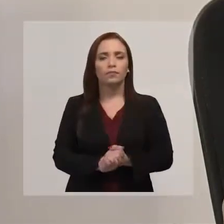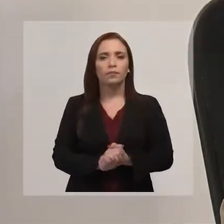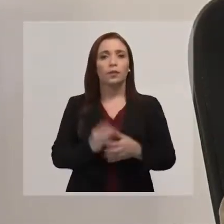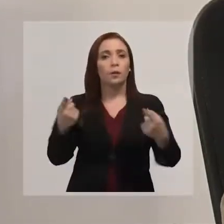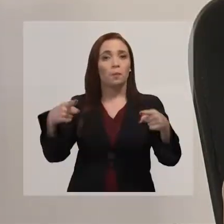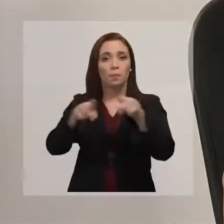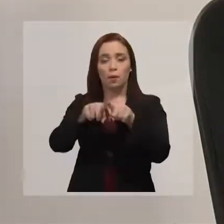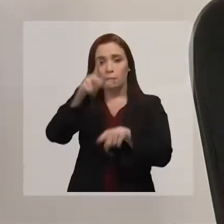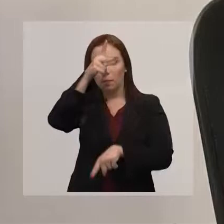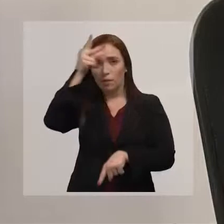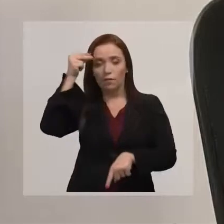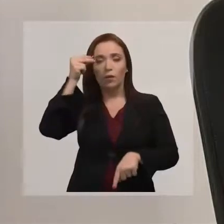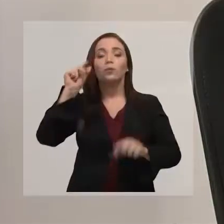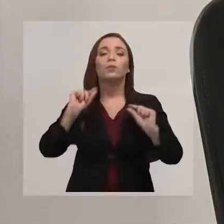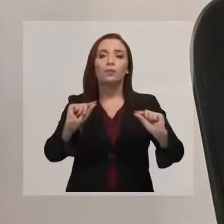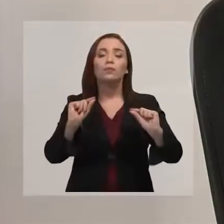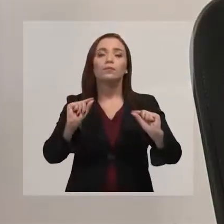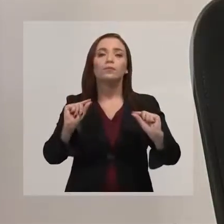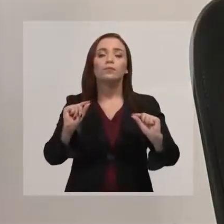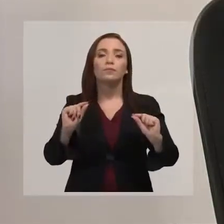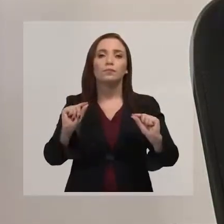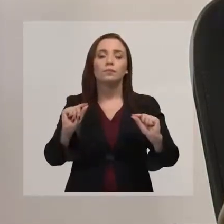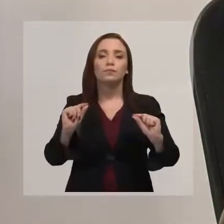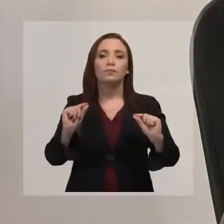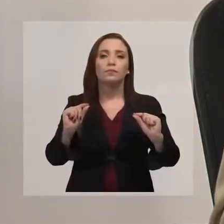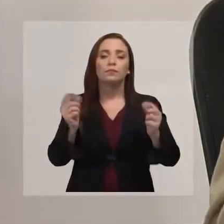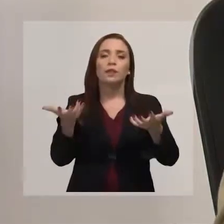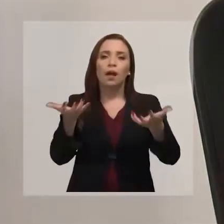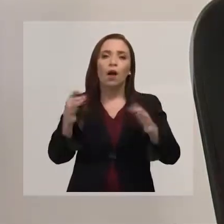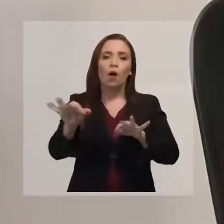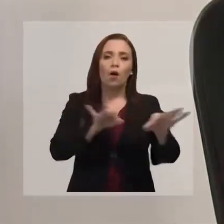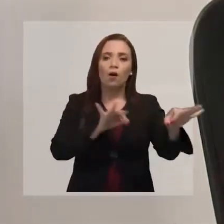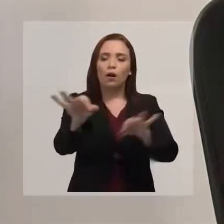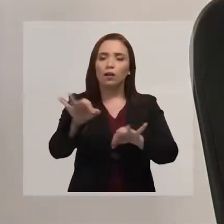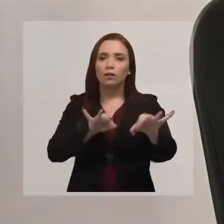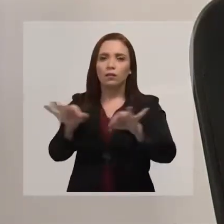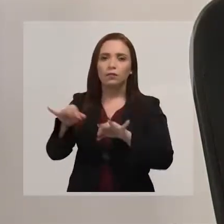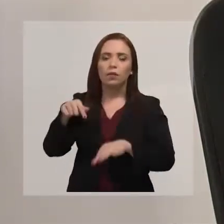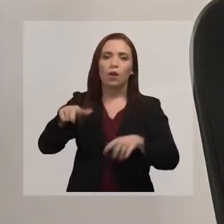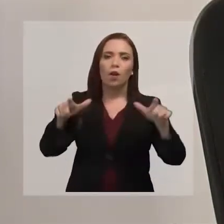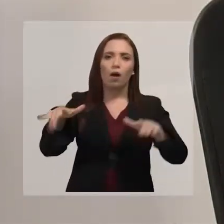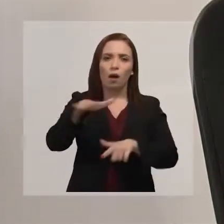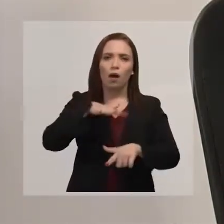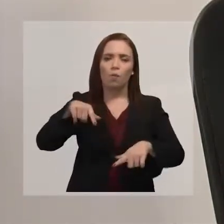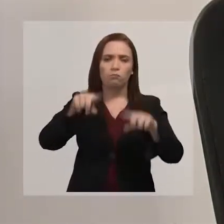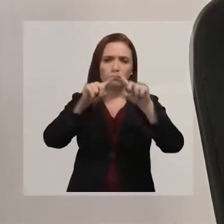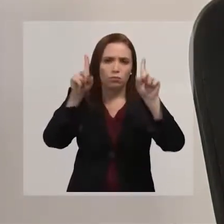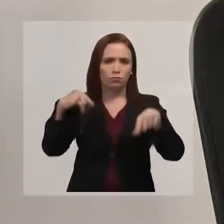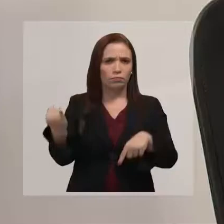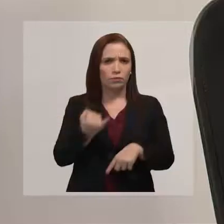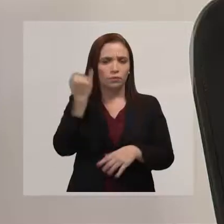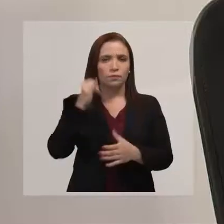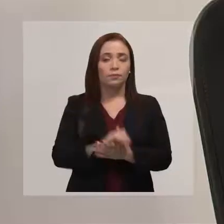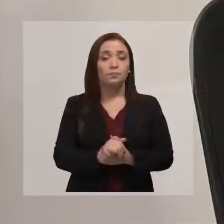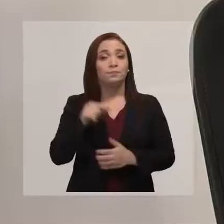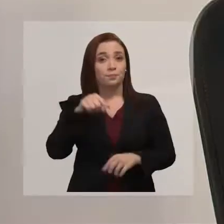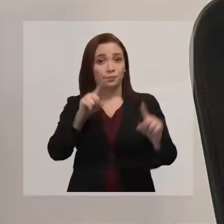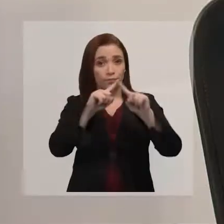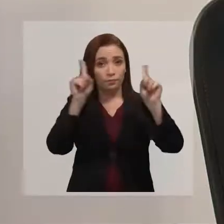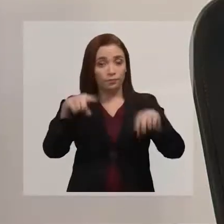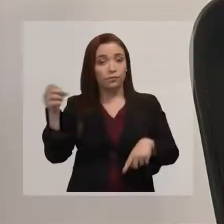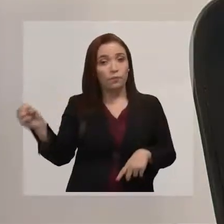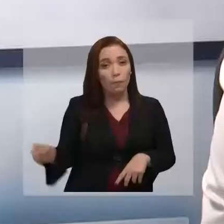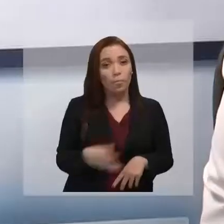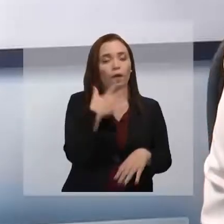junto à Prefeitura, no trabalho de organização deste projeto importante que é o Novo Centro. Esse projeto Novo